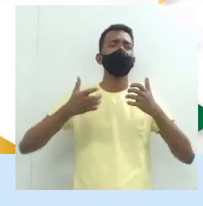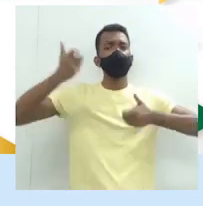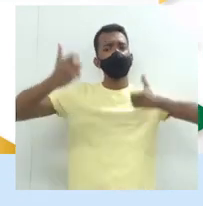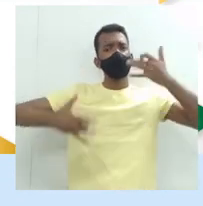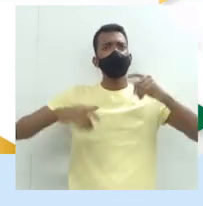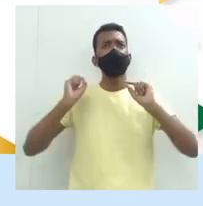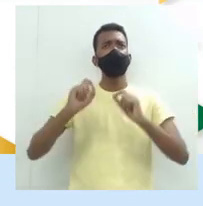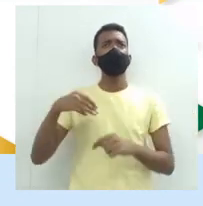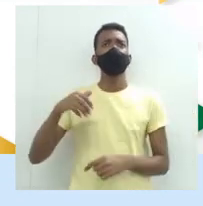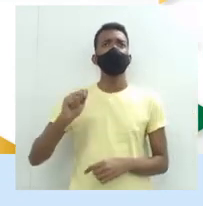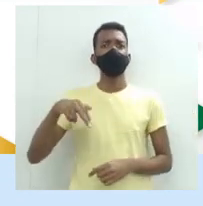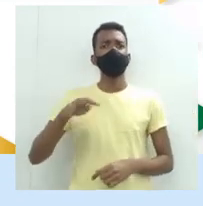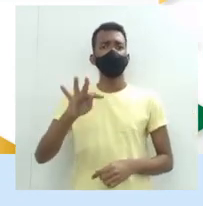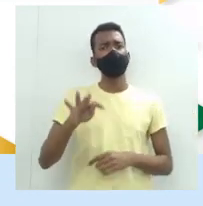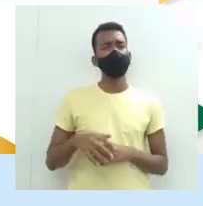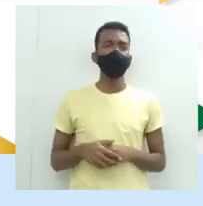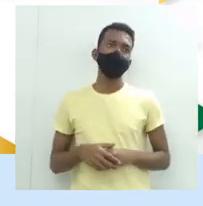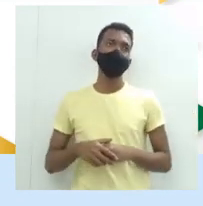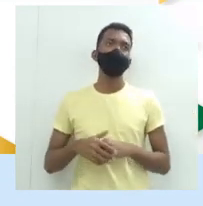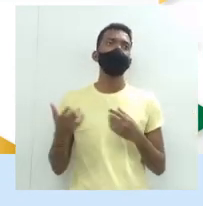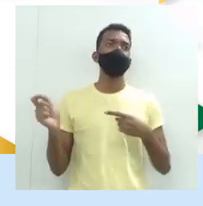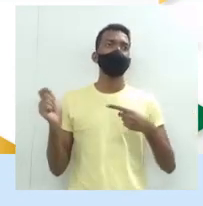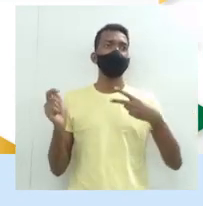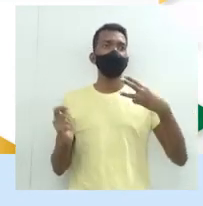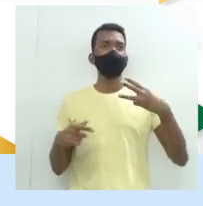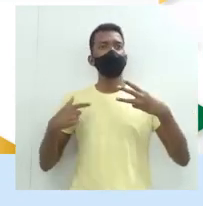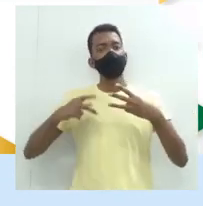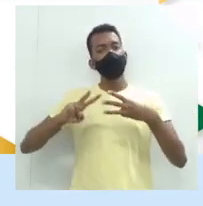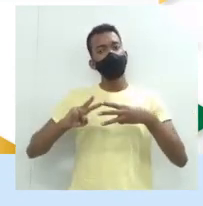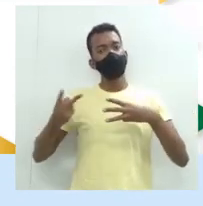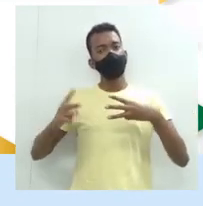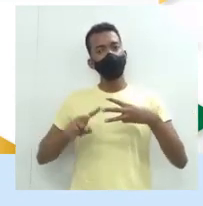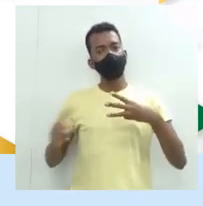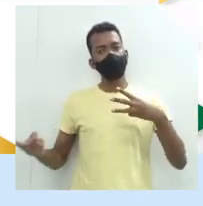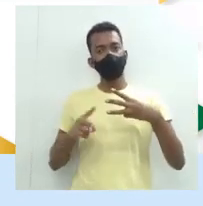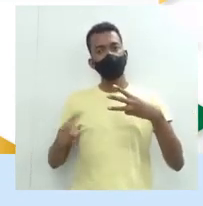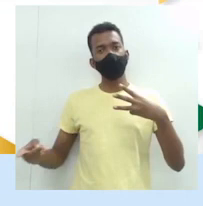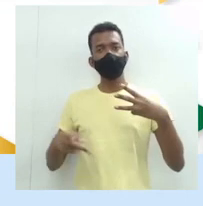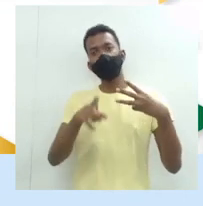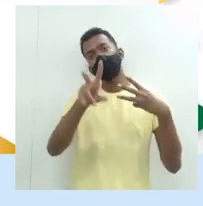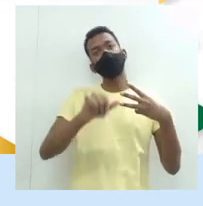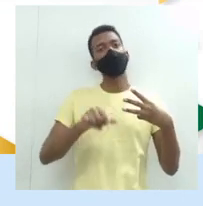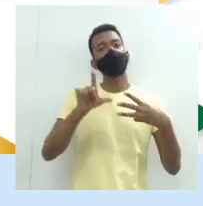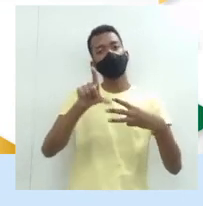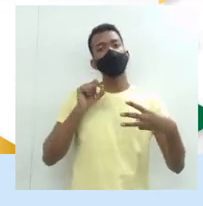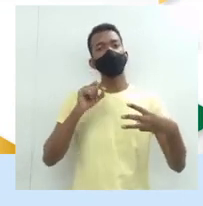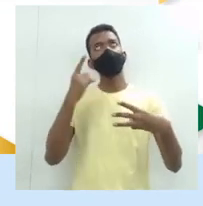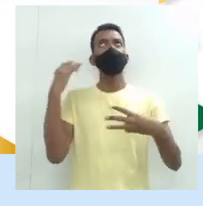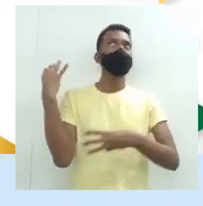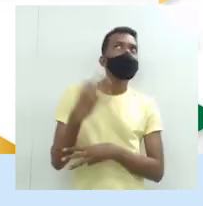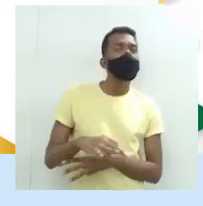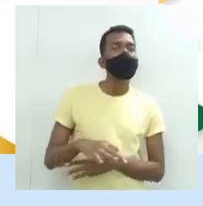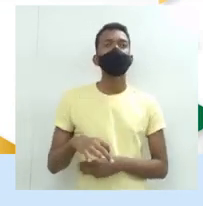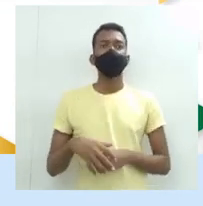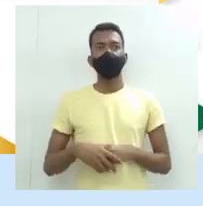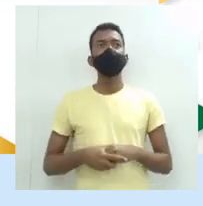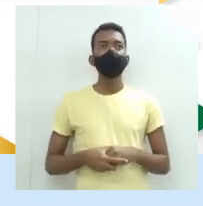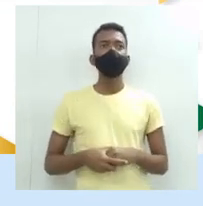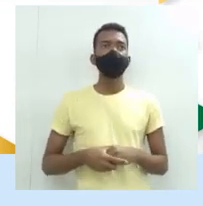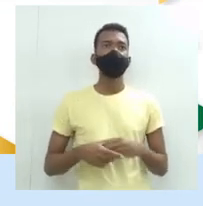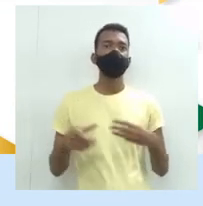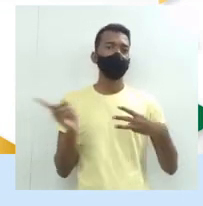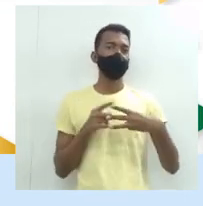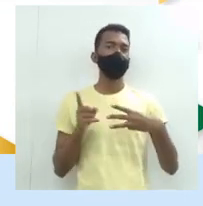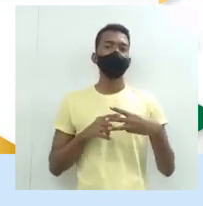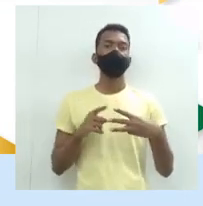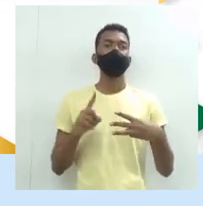dizer. Então a gente tem aí 3 pontos que eu vou traduzir e você vai escolher qual seria the correct, o correto.